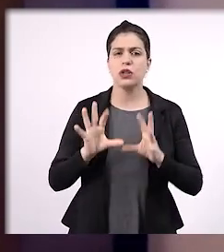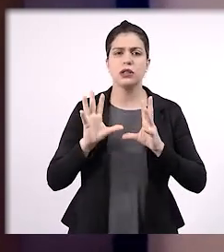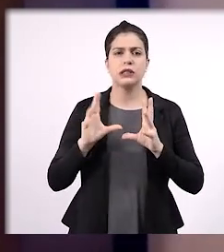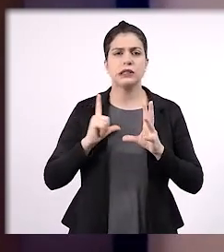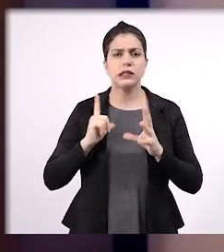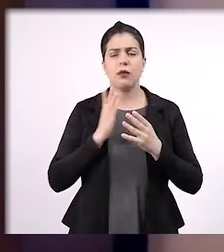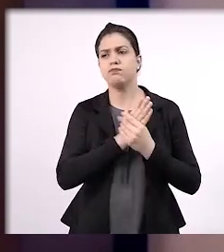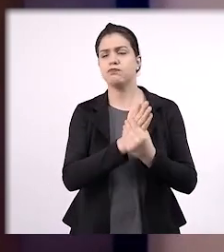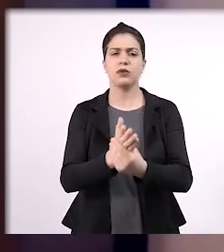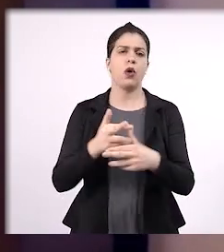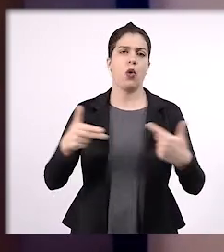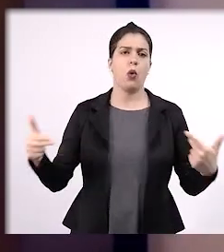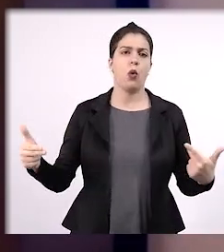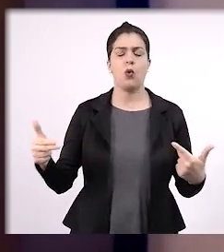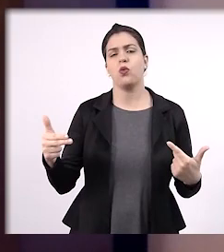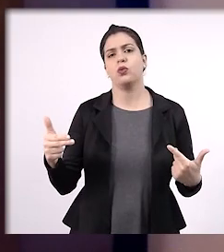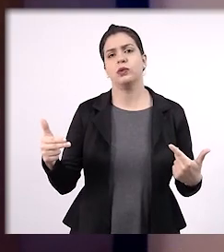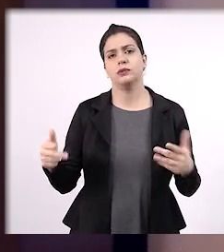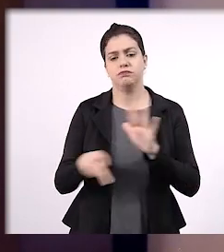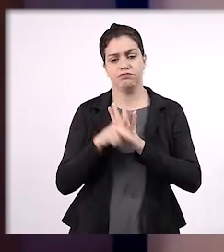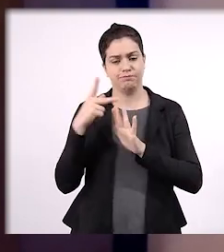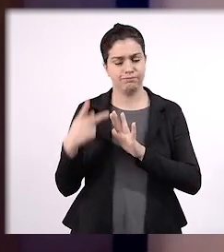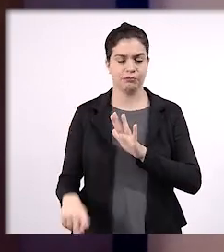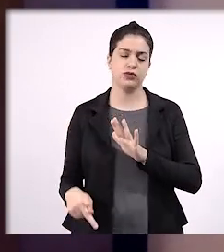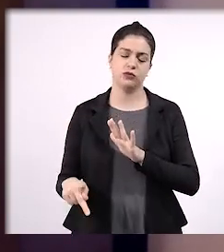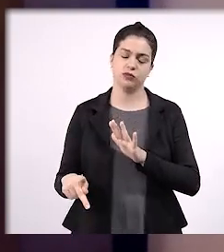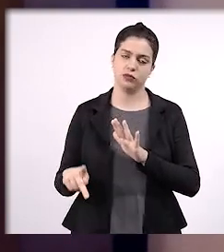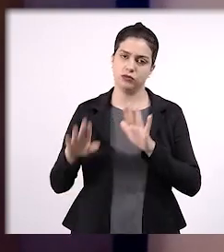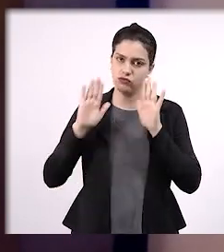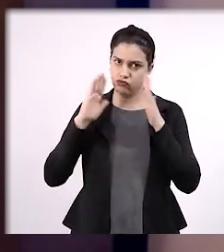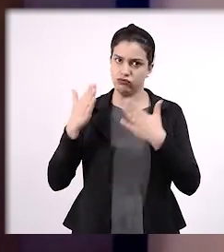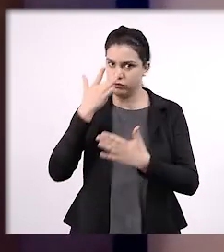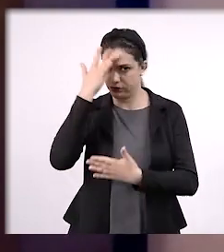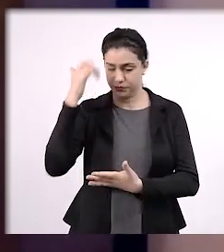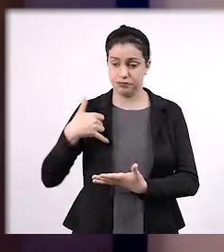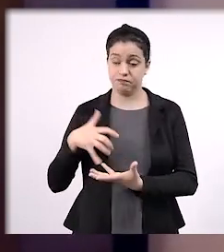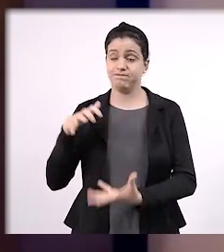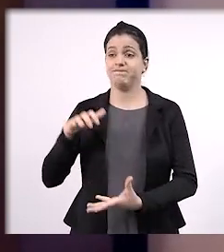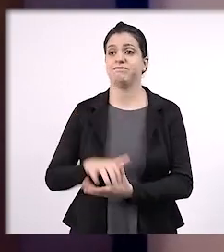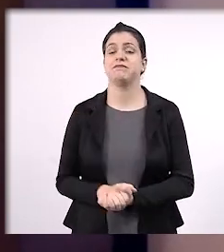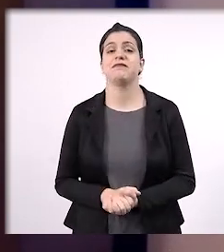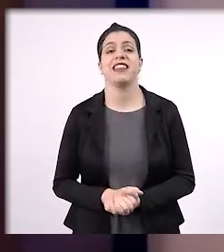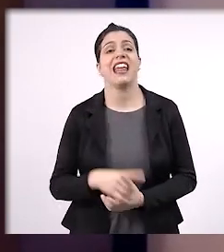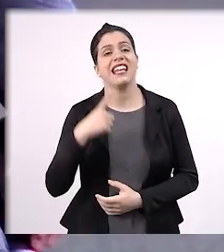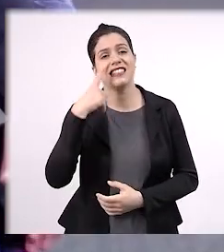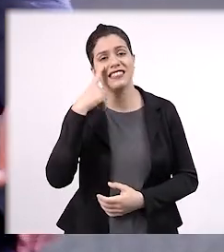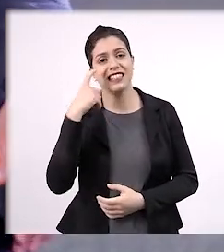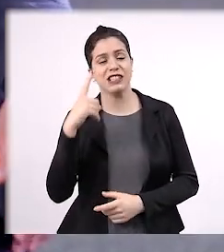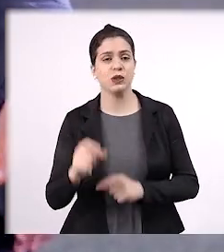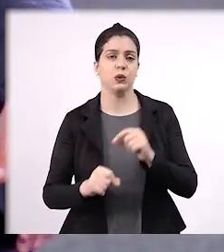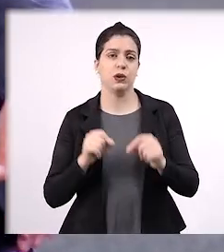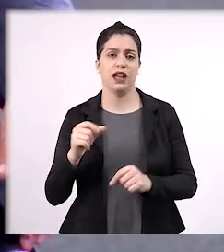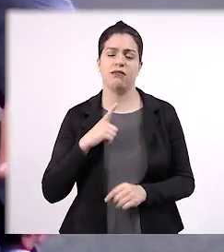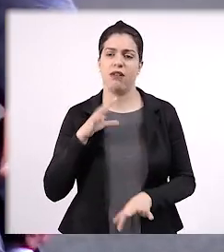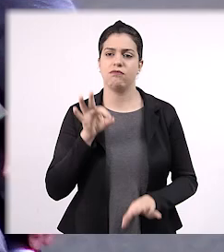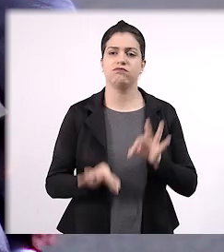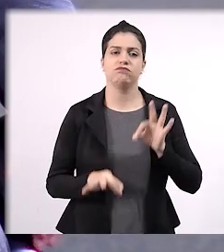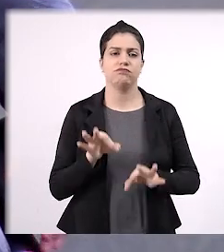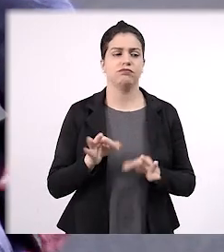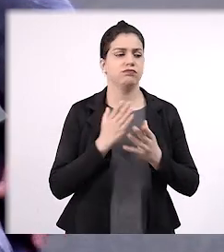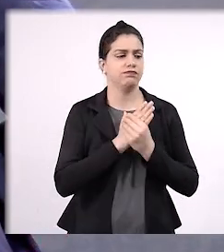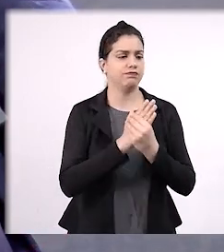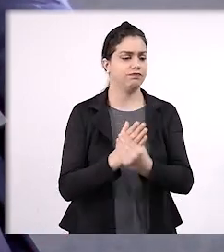recebido toda essa atividade judicial direcionada para a população idosa? Interessante, Radamés.